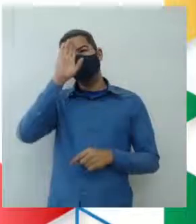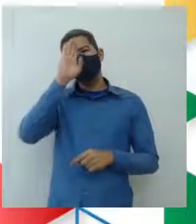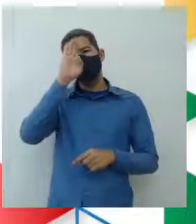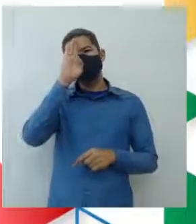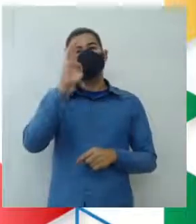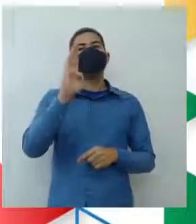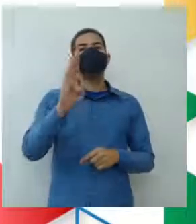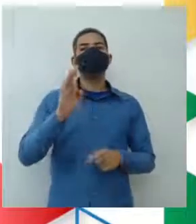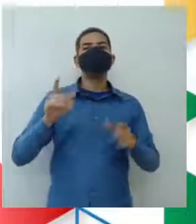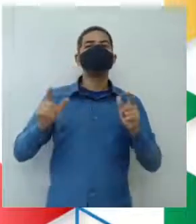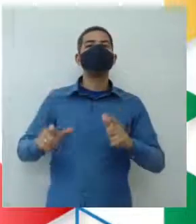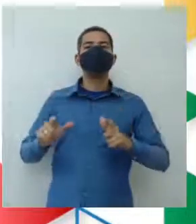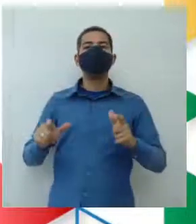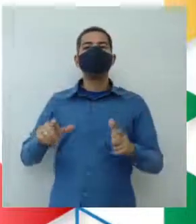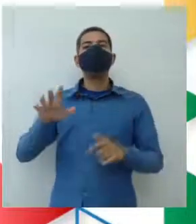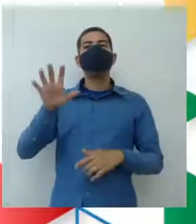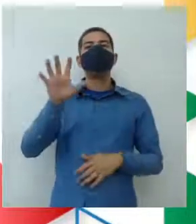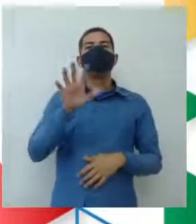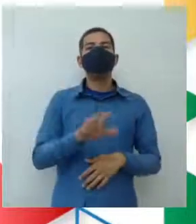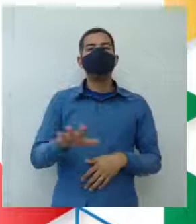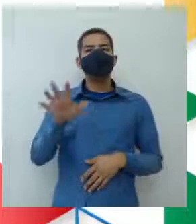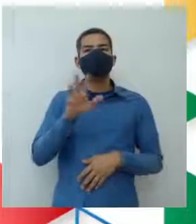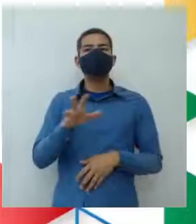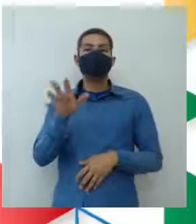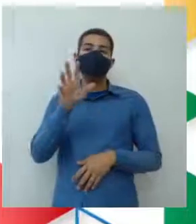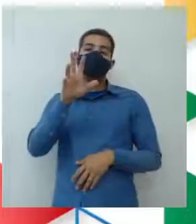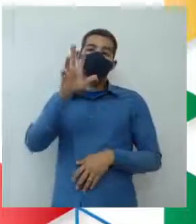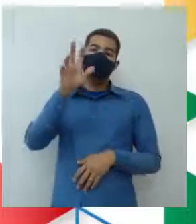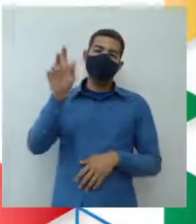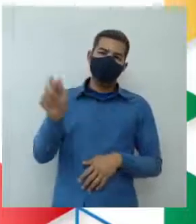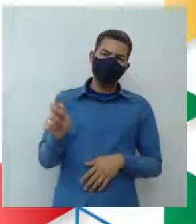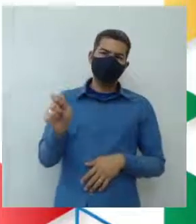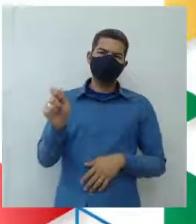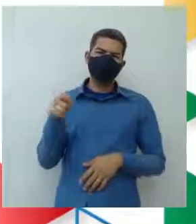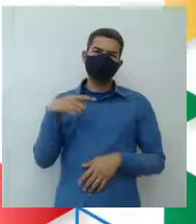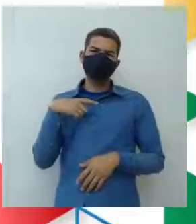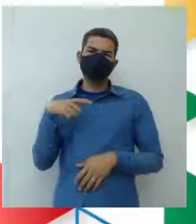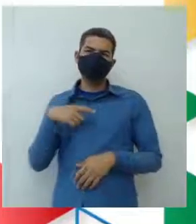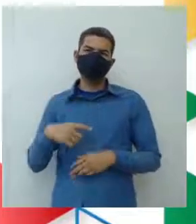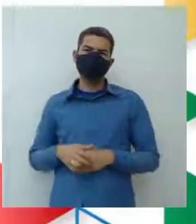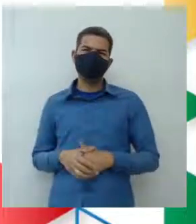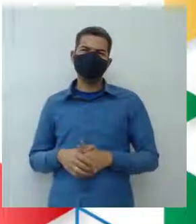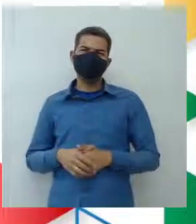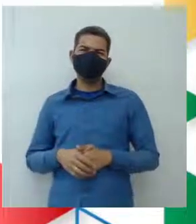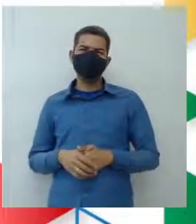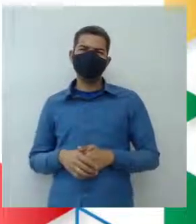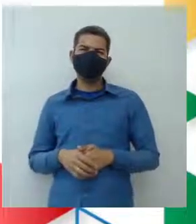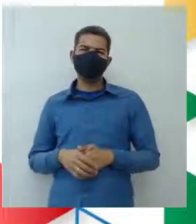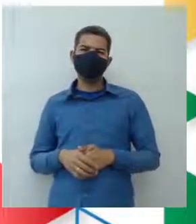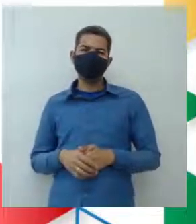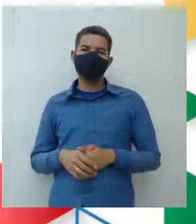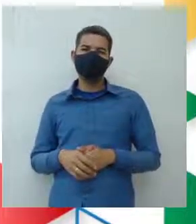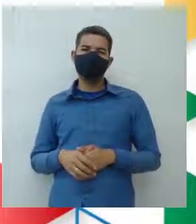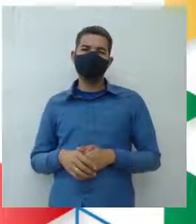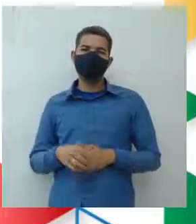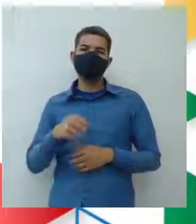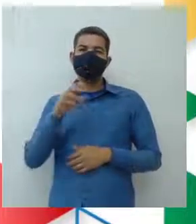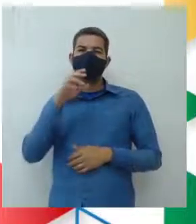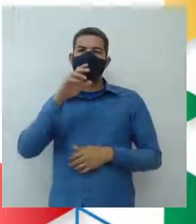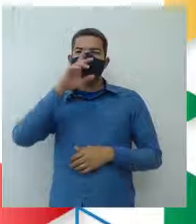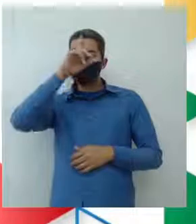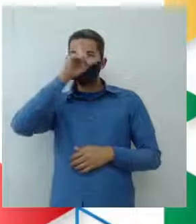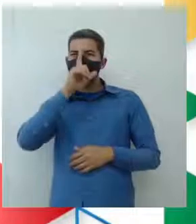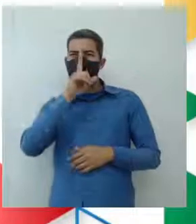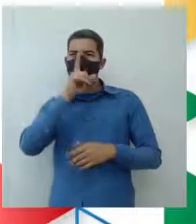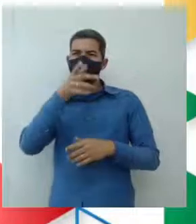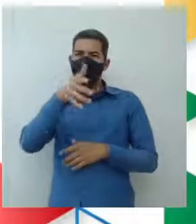principalmente dentro da área do continente africano. Já o laranja mais clarinho puxando para o amarelo,